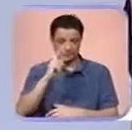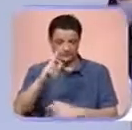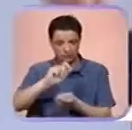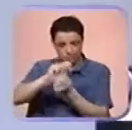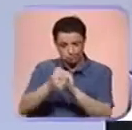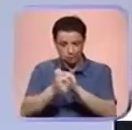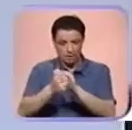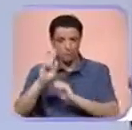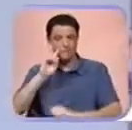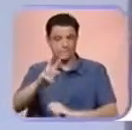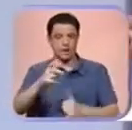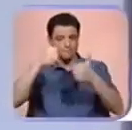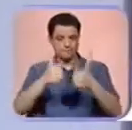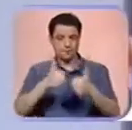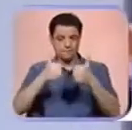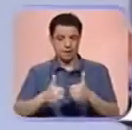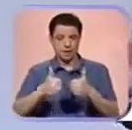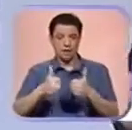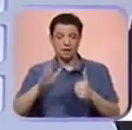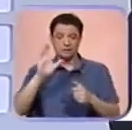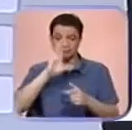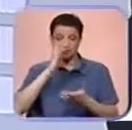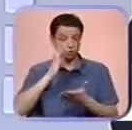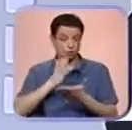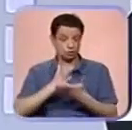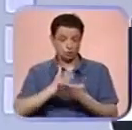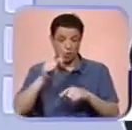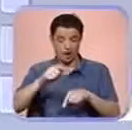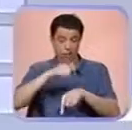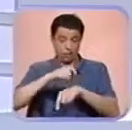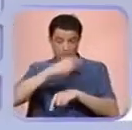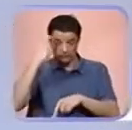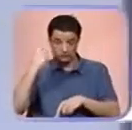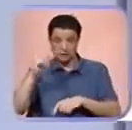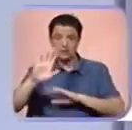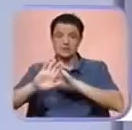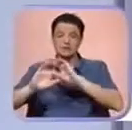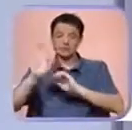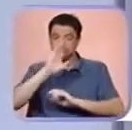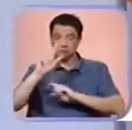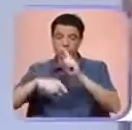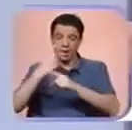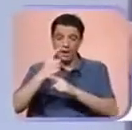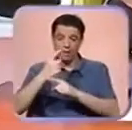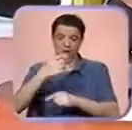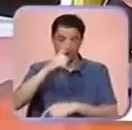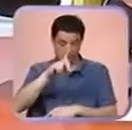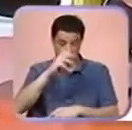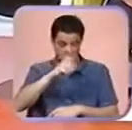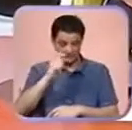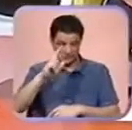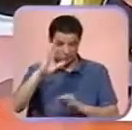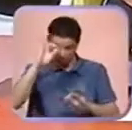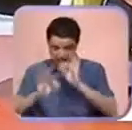intraoculares, ficar a ver muito bem. Se for só essa a sua doença. Se tiver duas, o laser só vai tratar a parte da graduação. Não